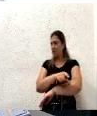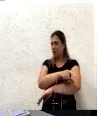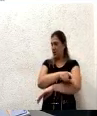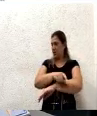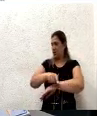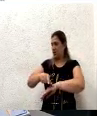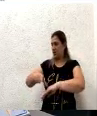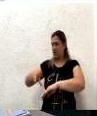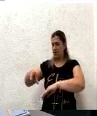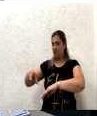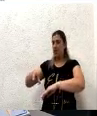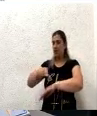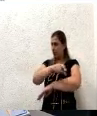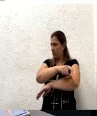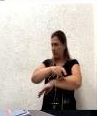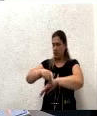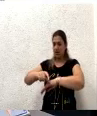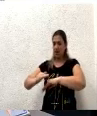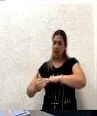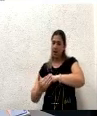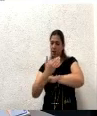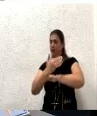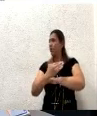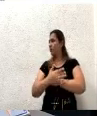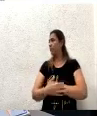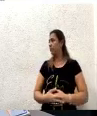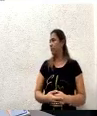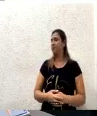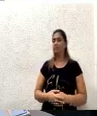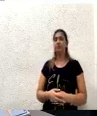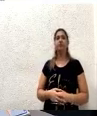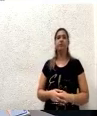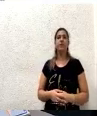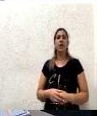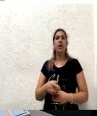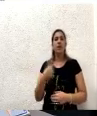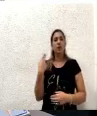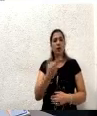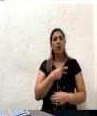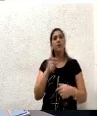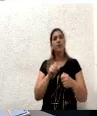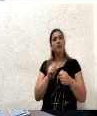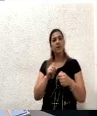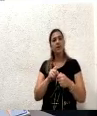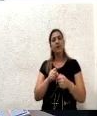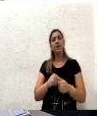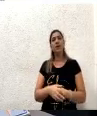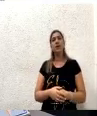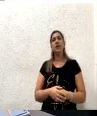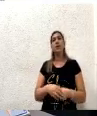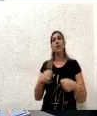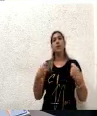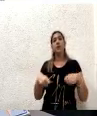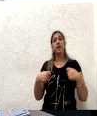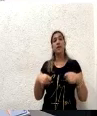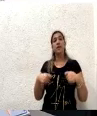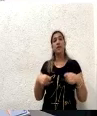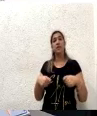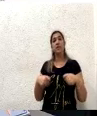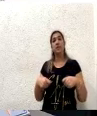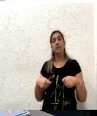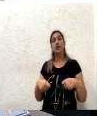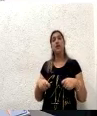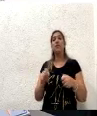os responsáveis, para que a gente possa ver assim. Tirou as pedrinhas, e não adianta. A pedrinha na frente da